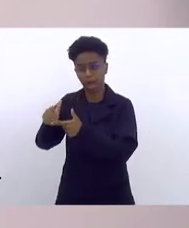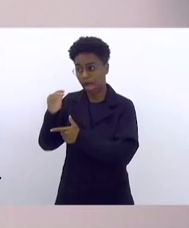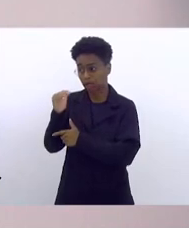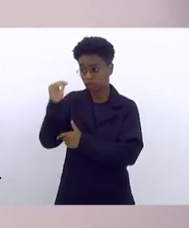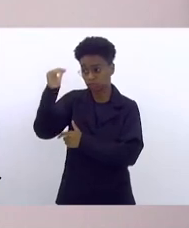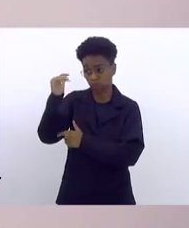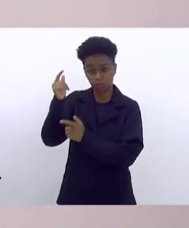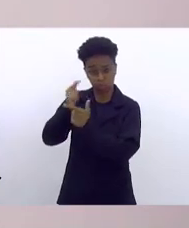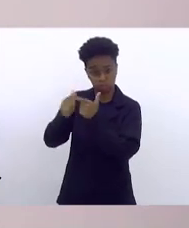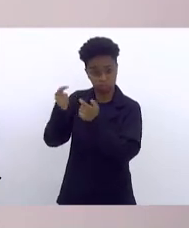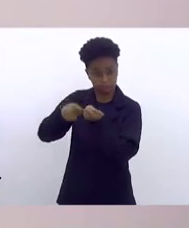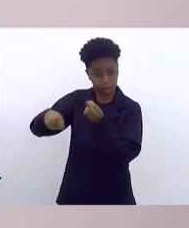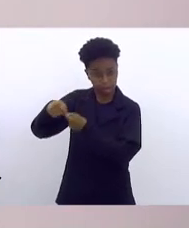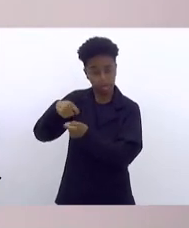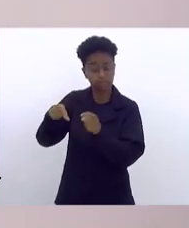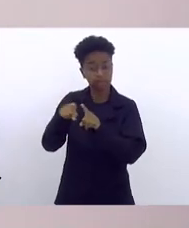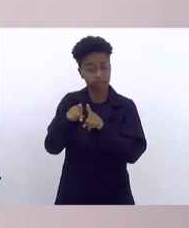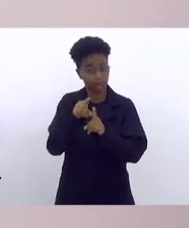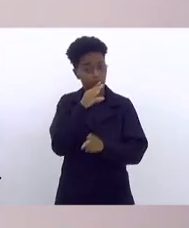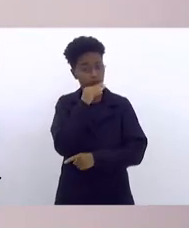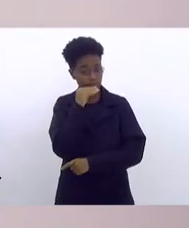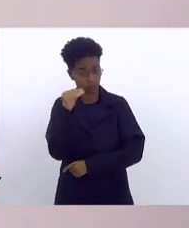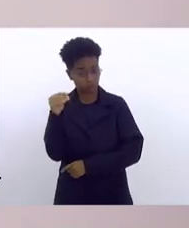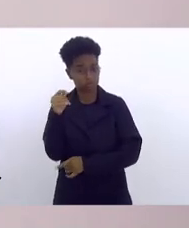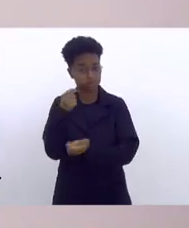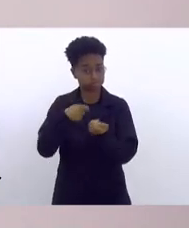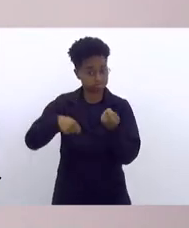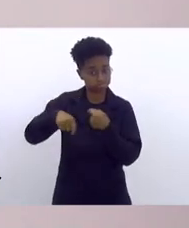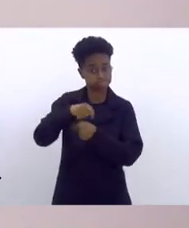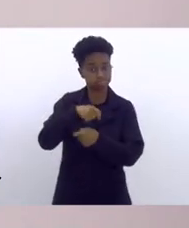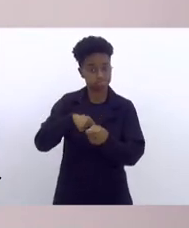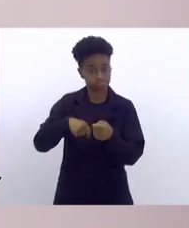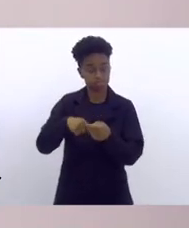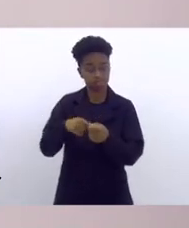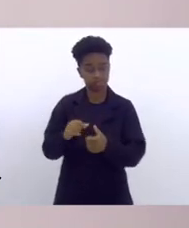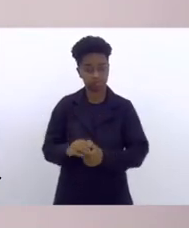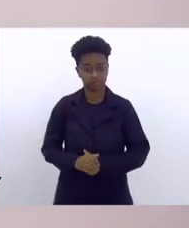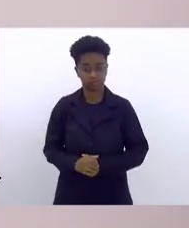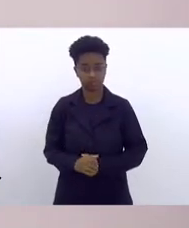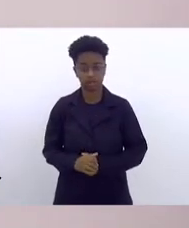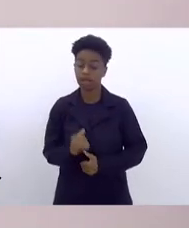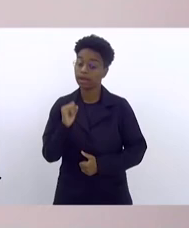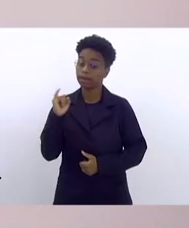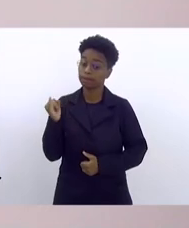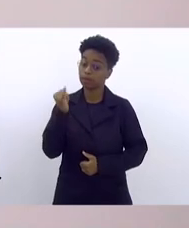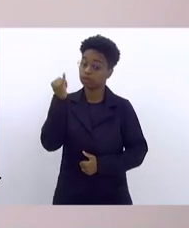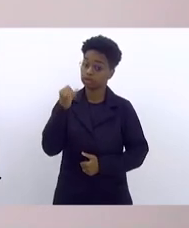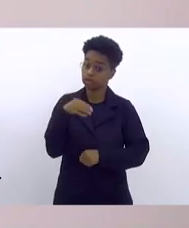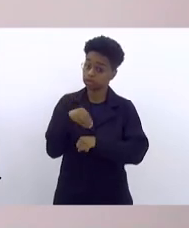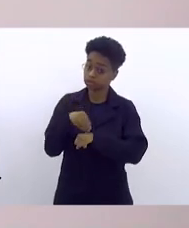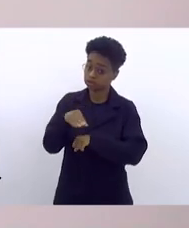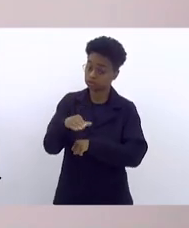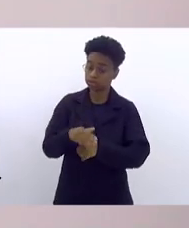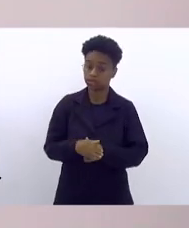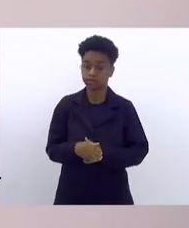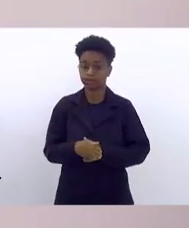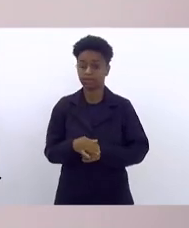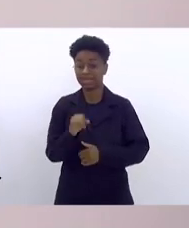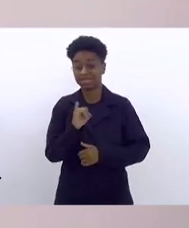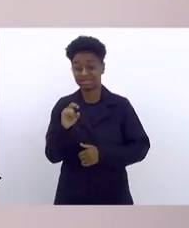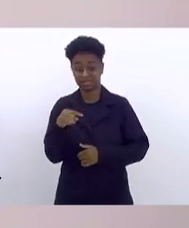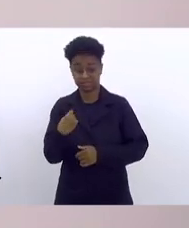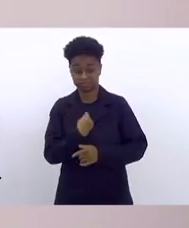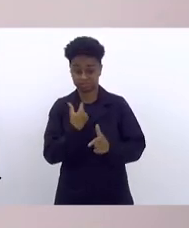e também de adolescentes e é importante que se diga quando a gente trabalha